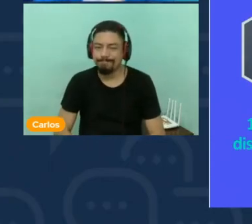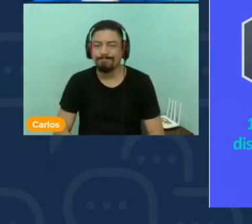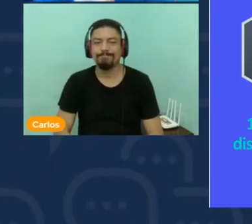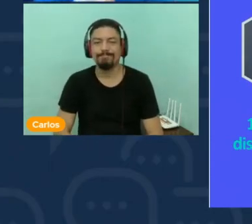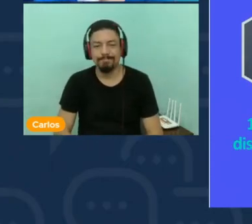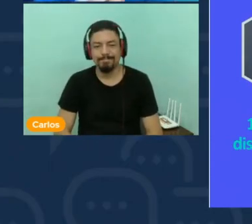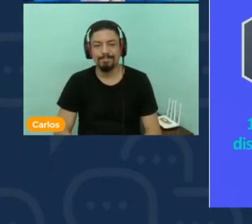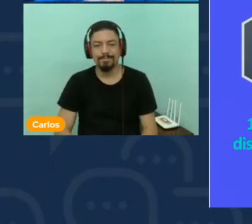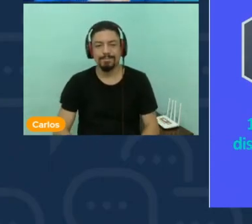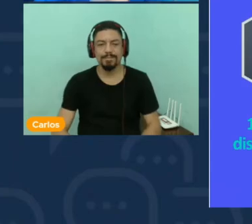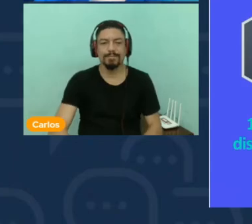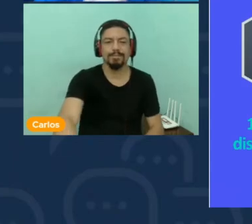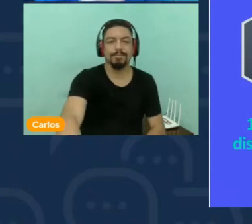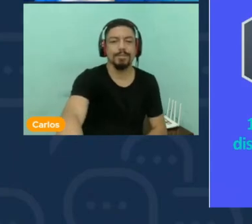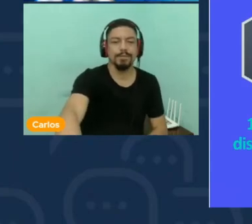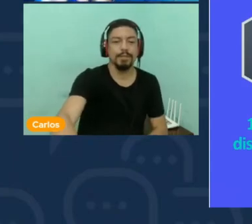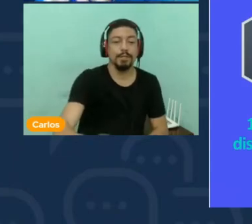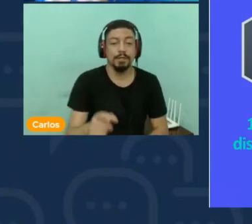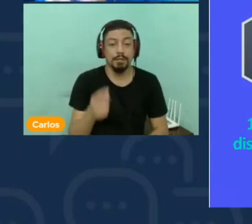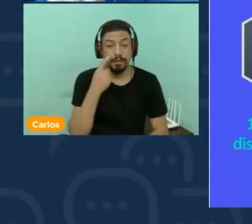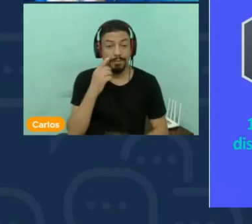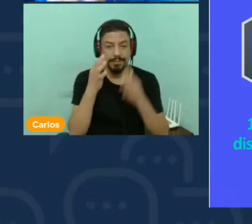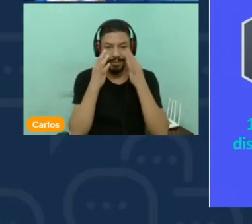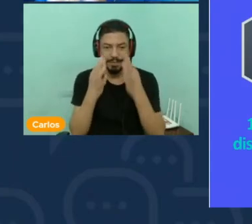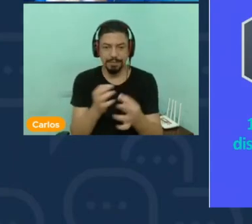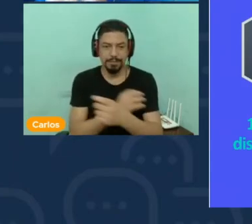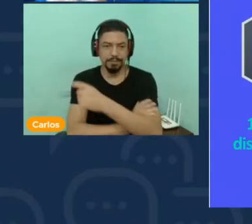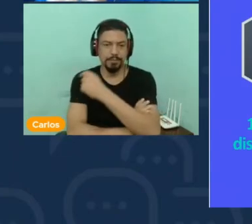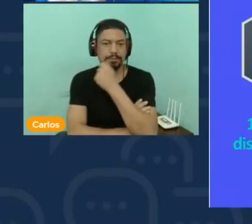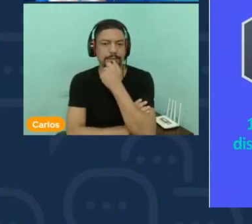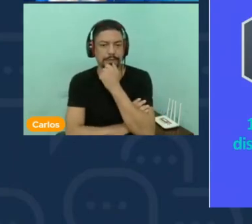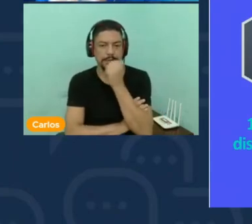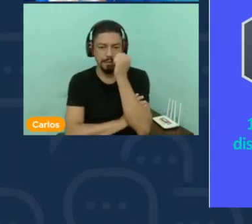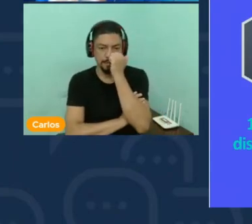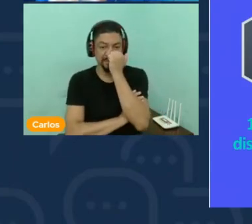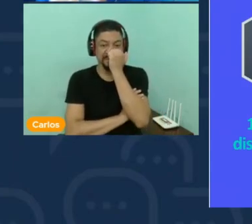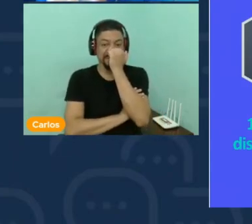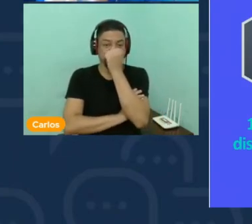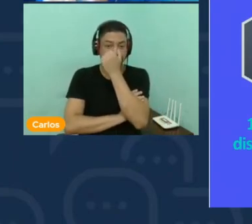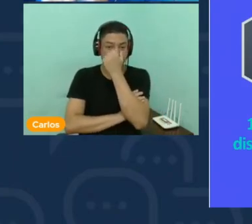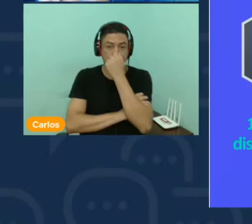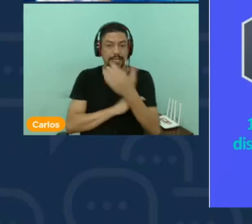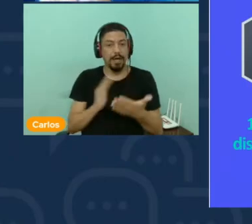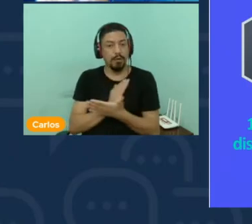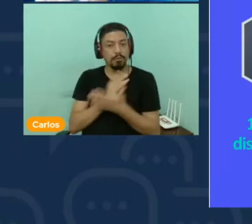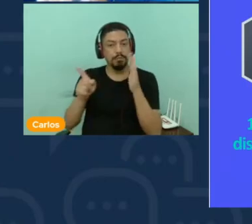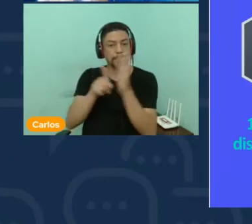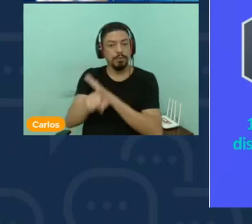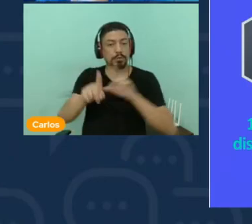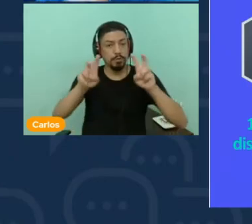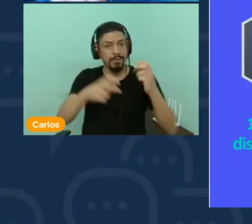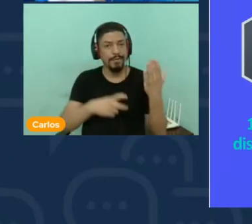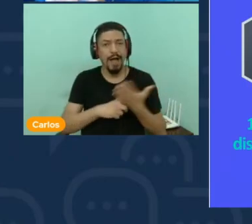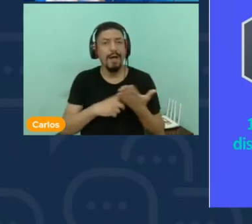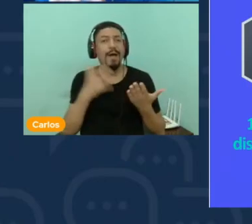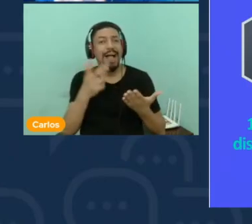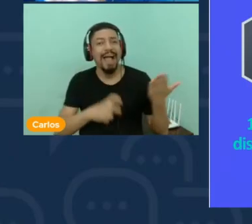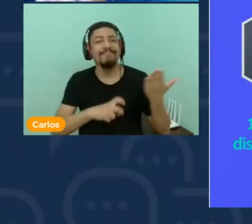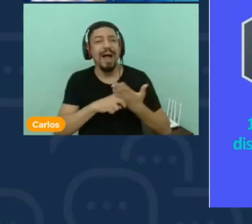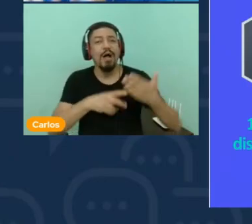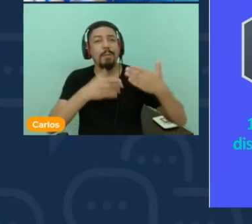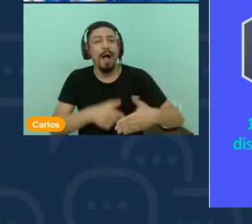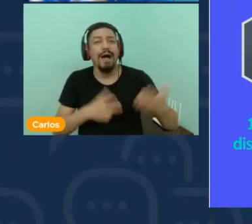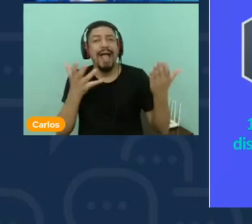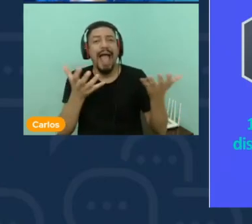agora vocês, prestem atenção, muitos perguntaram sobre o voucher, não perguntaram? Eu quero voucher.